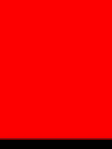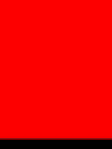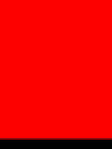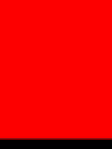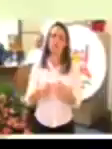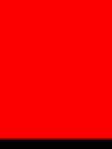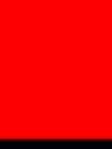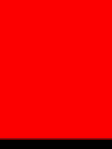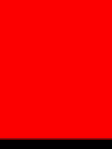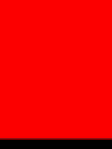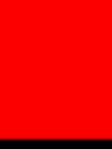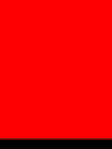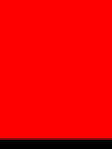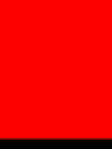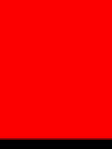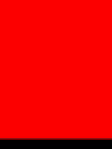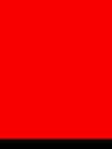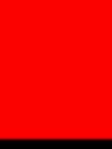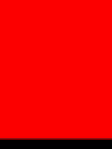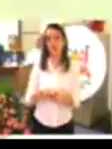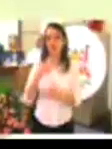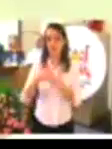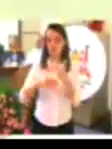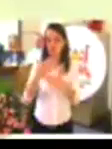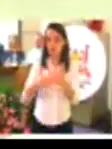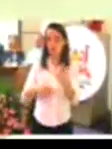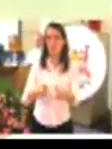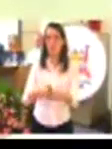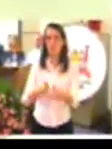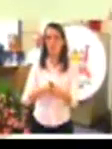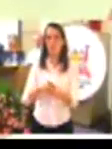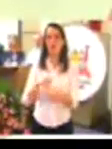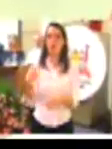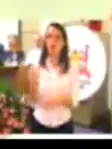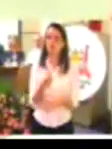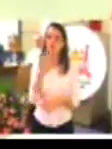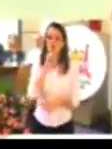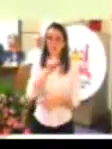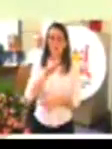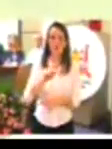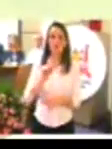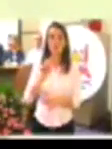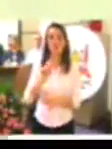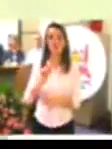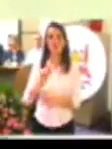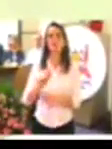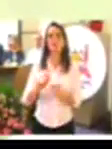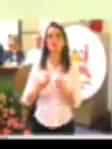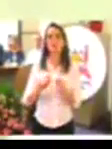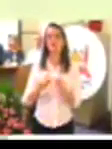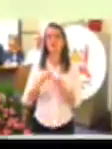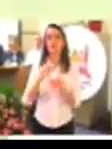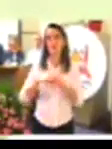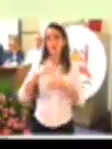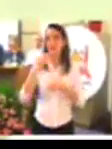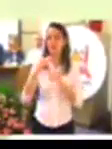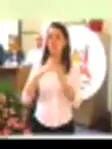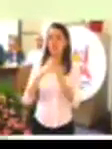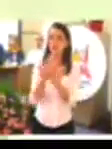área administrativa. E vamos adiante. Através deste instrumento, podemos criar